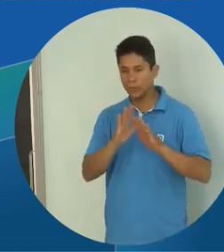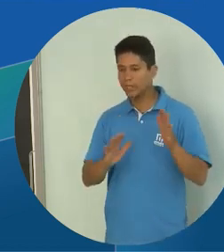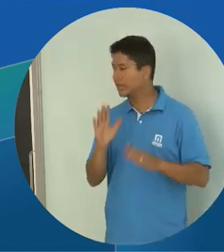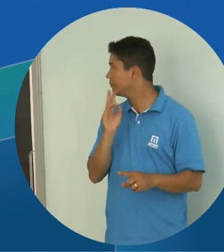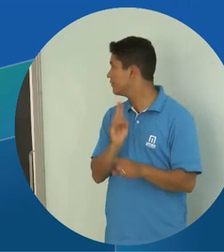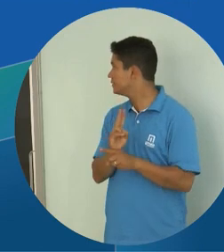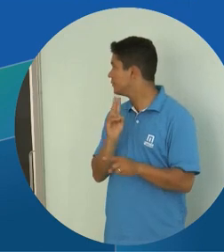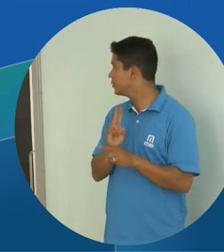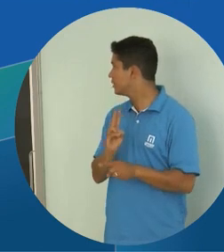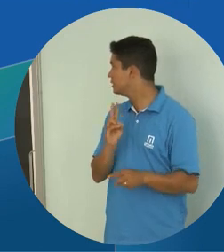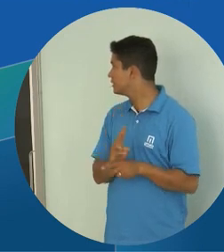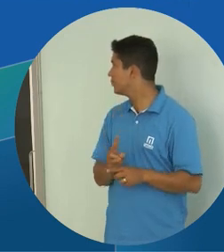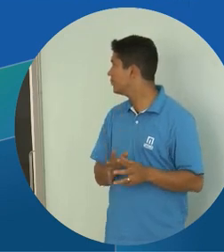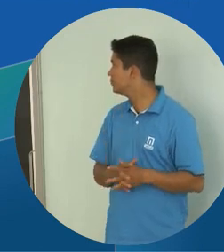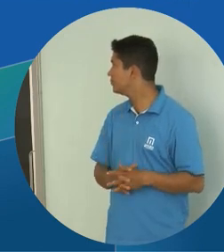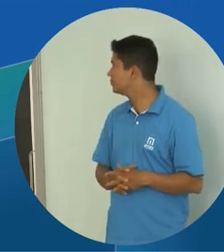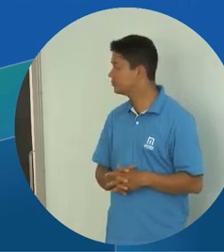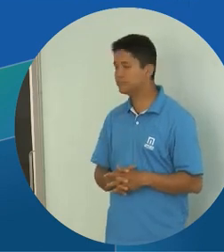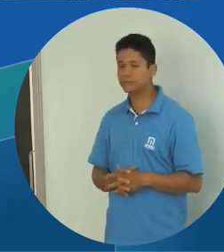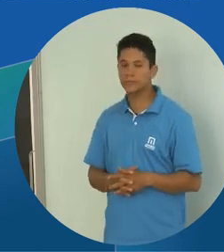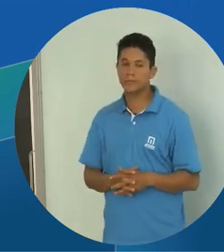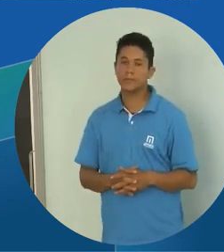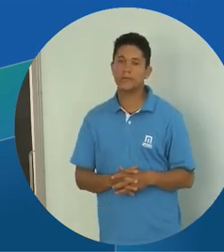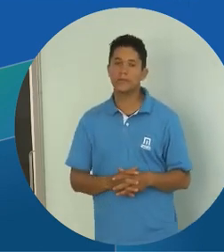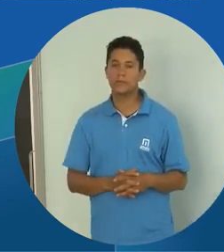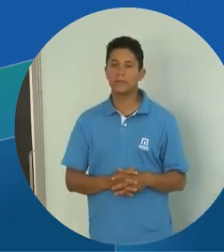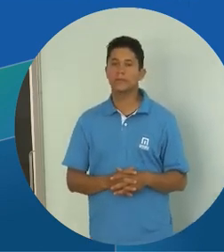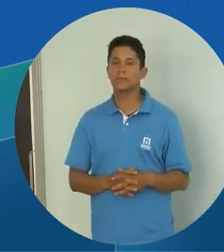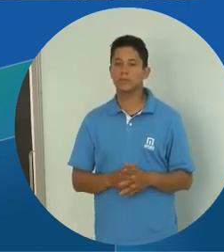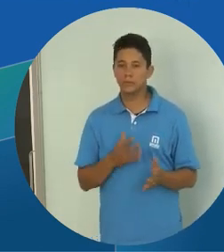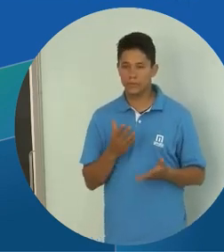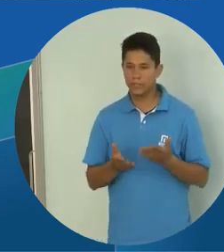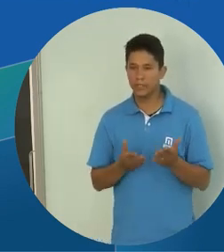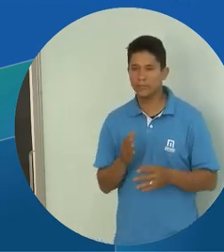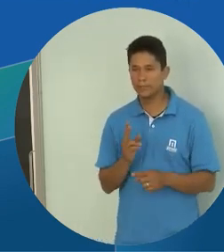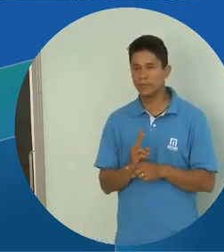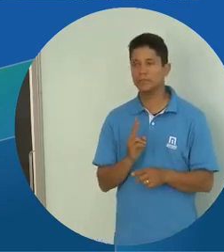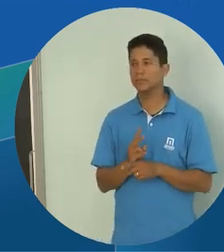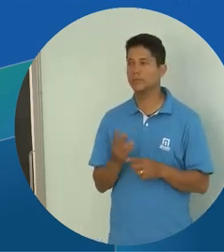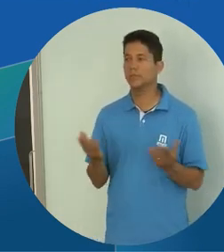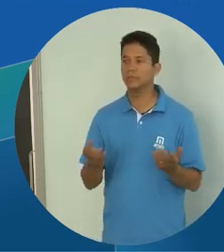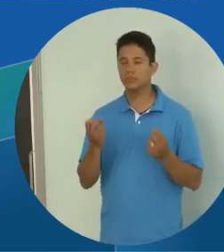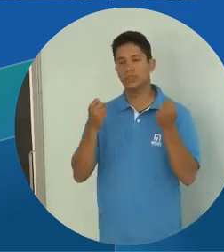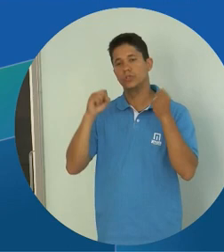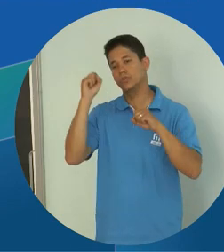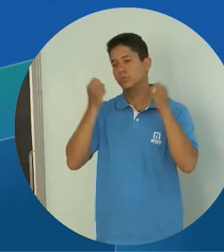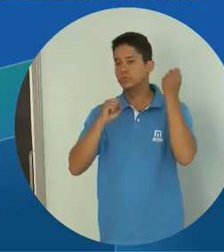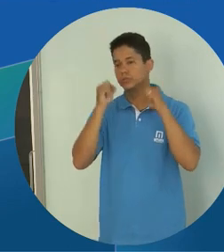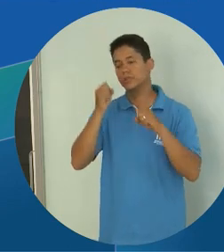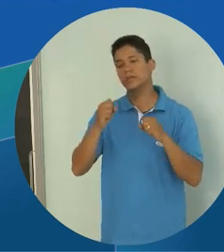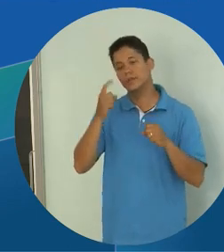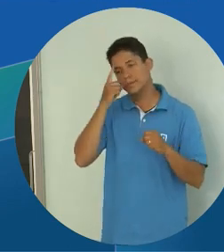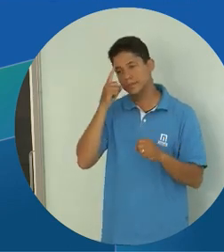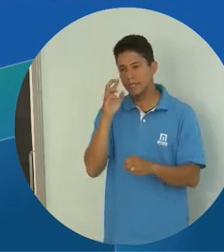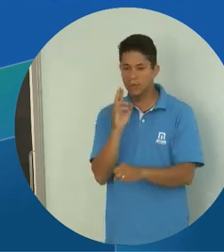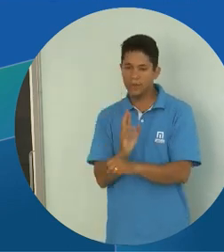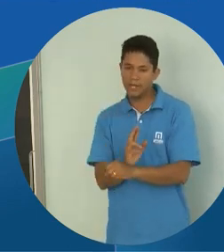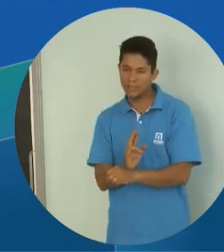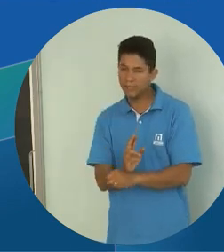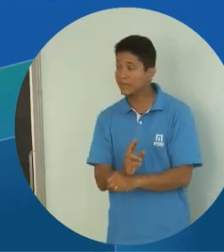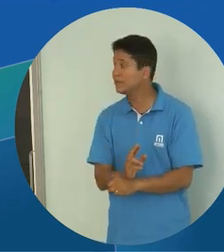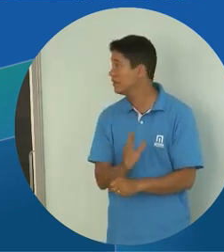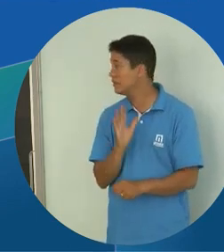proteção, porque, assim, hoje na indústria, o pessoal tem muita mentalidade de fazer a recuperação, mas não tem a mentalidade de fazer